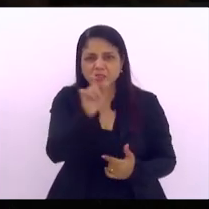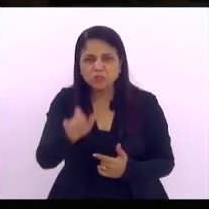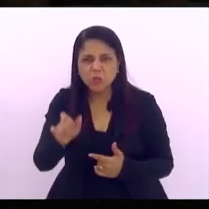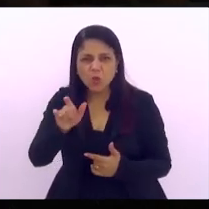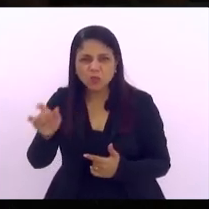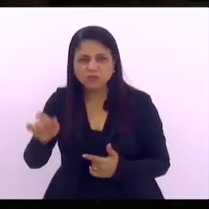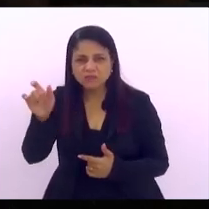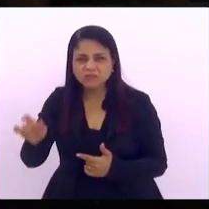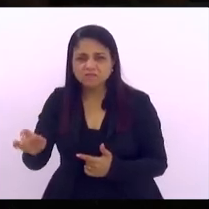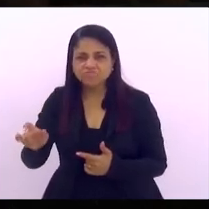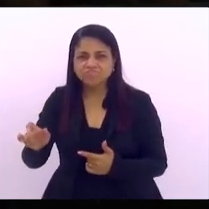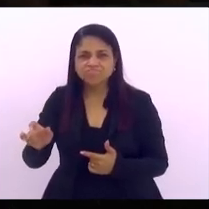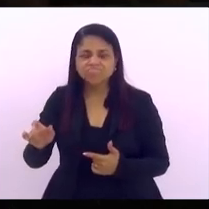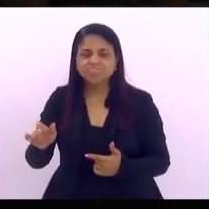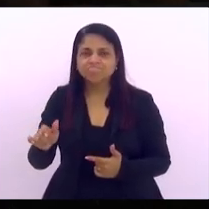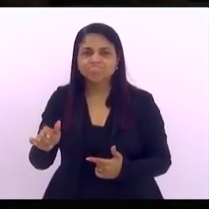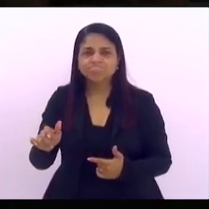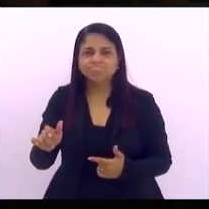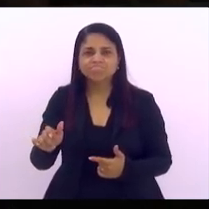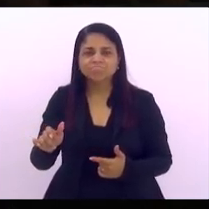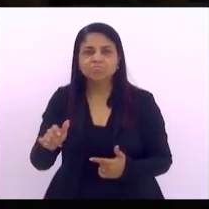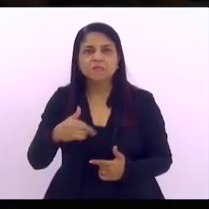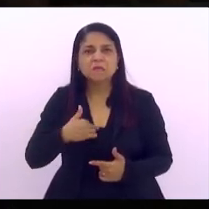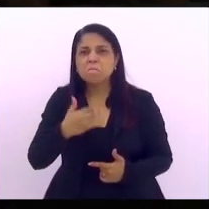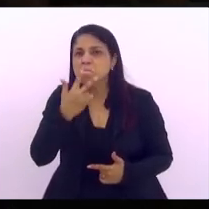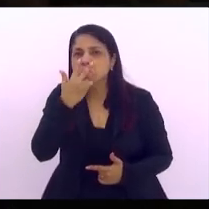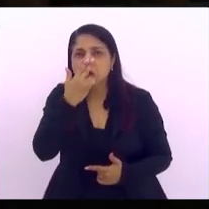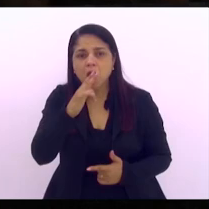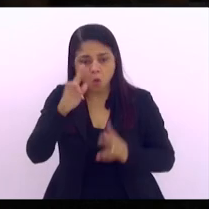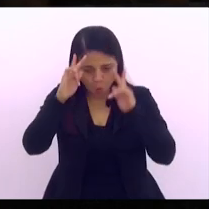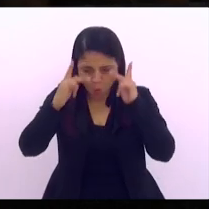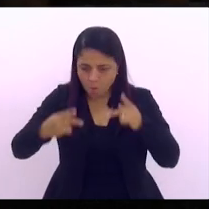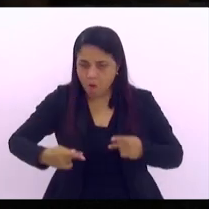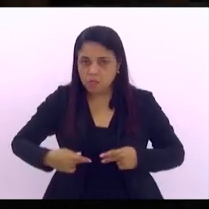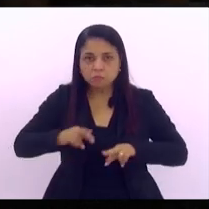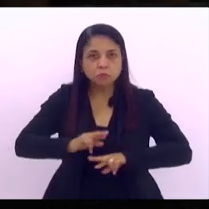não pudessem estar sendo feitos por seres humanos,